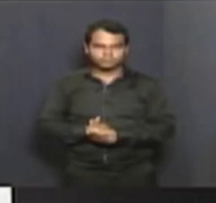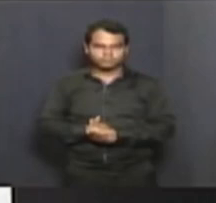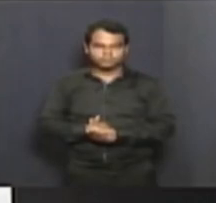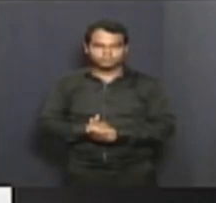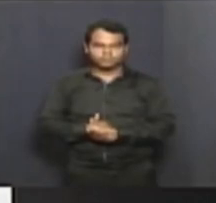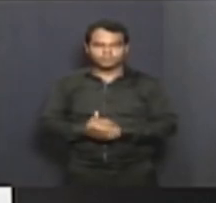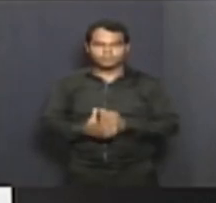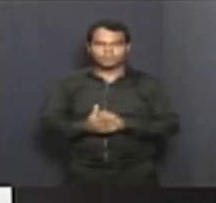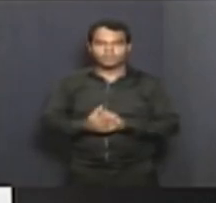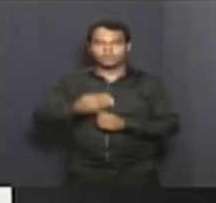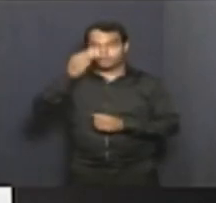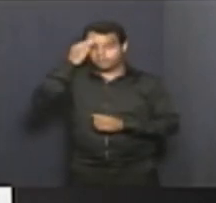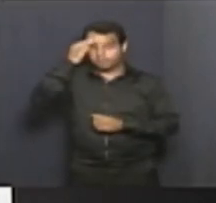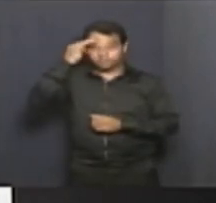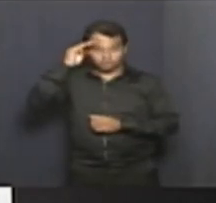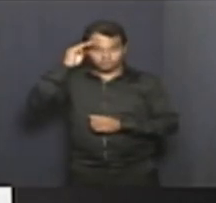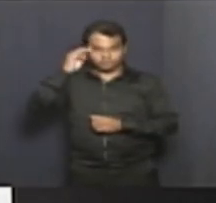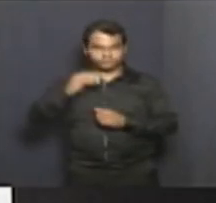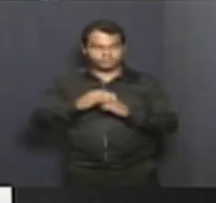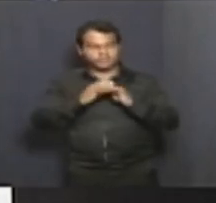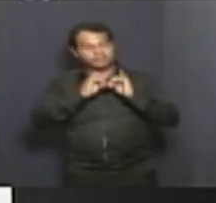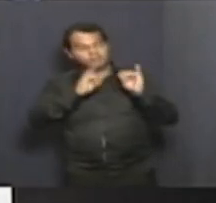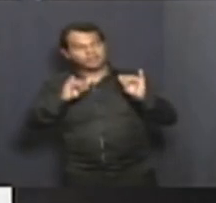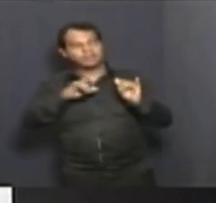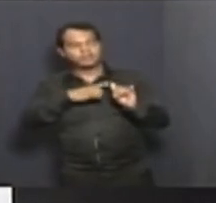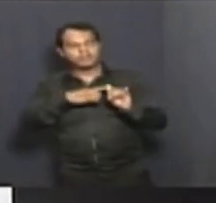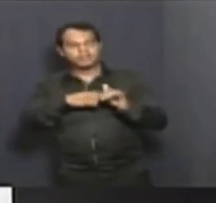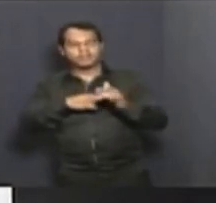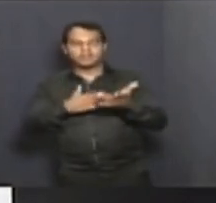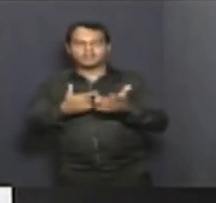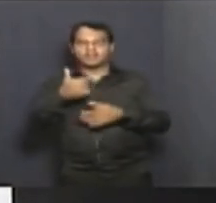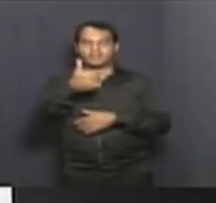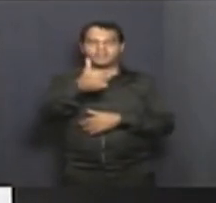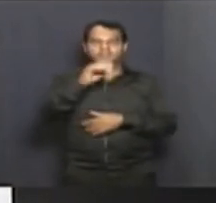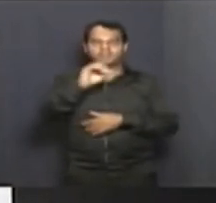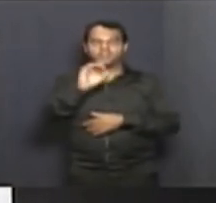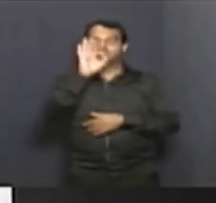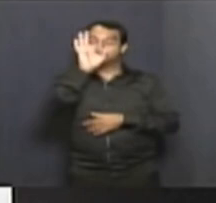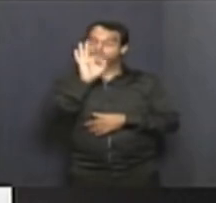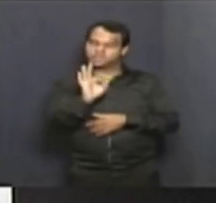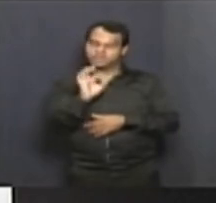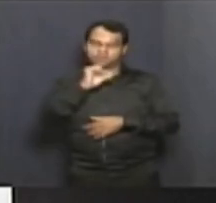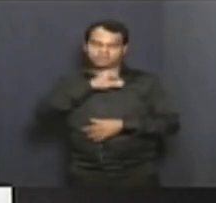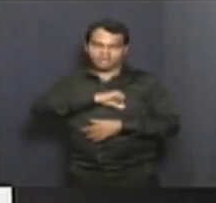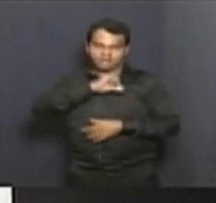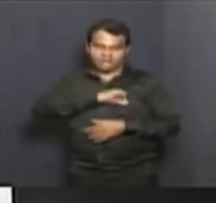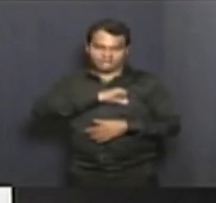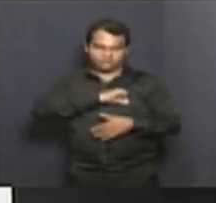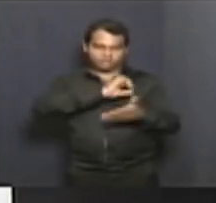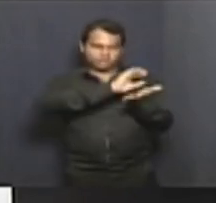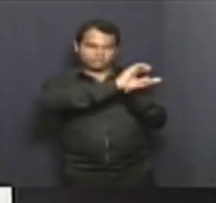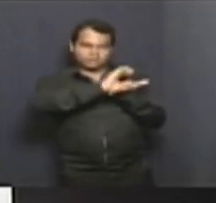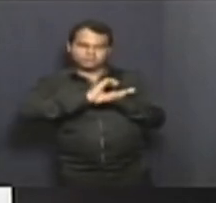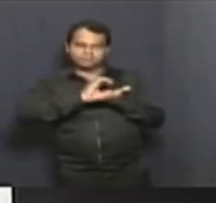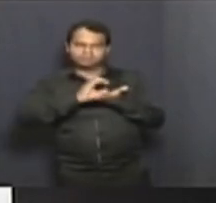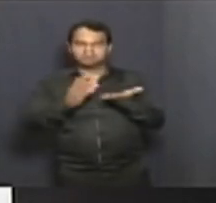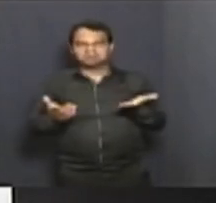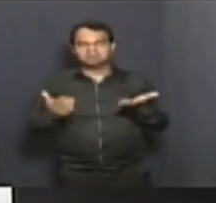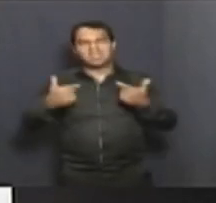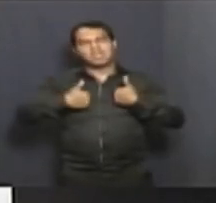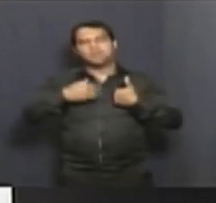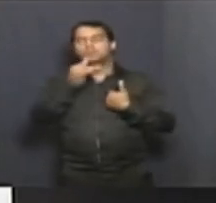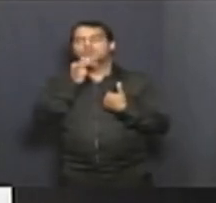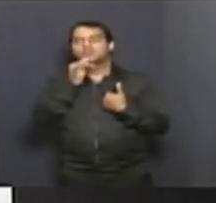moc dizer que tem um teto de 20% da remuneração não resolve nada eu por exemplo como